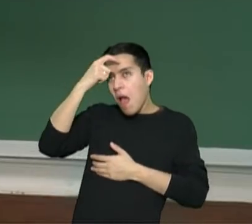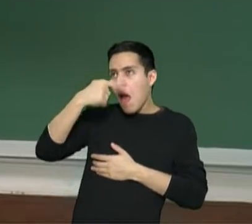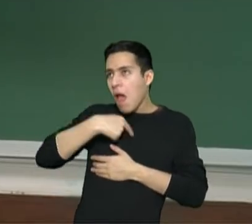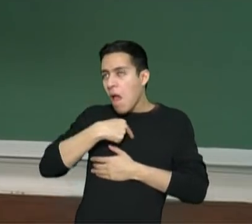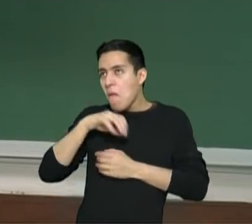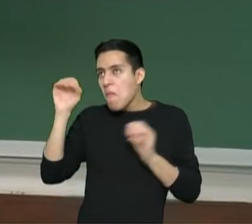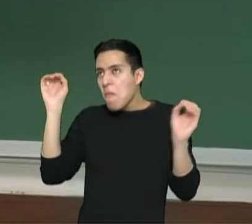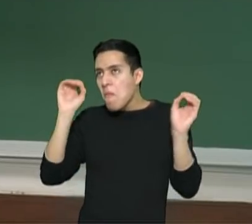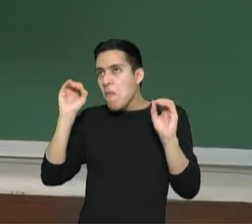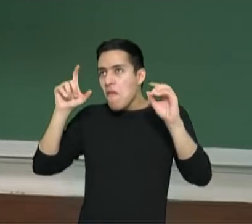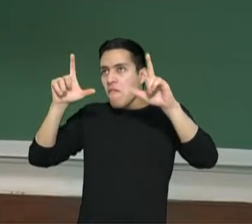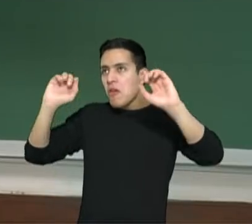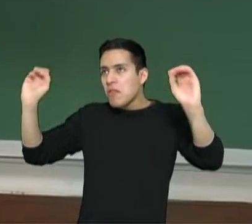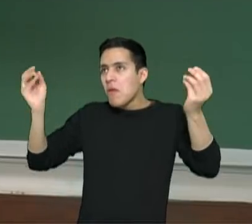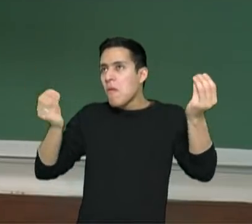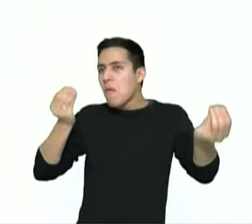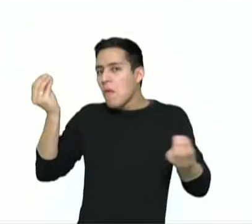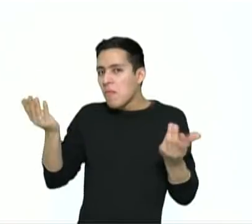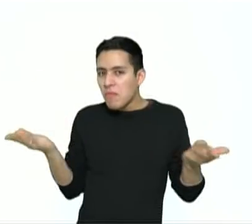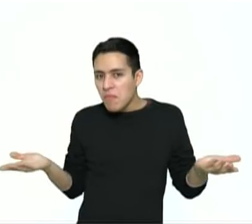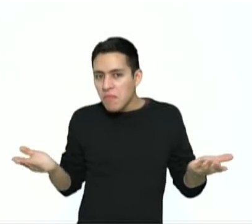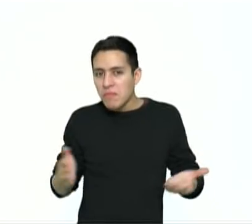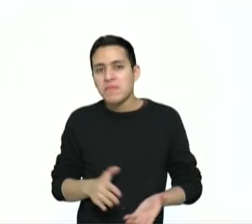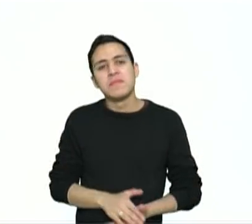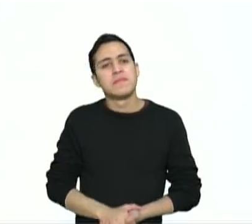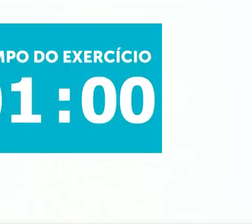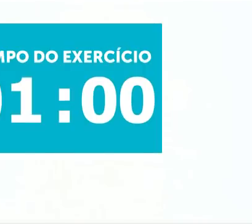pausa um pouquinho para vocês pensarem.